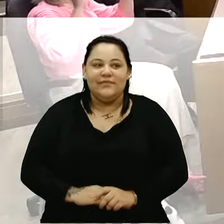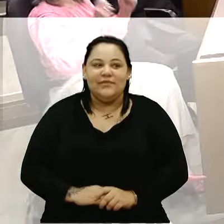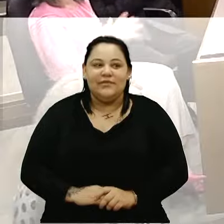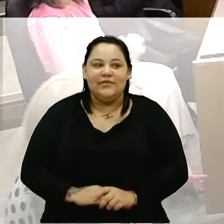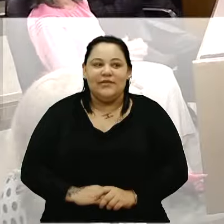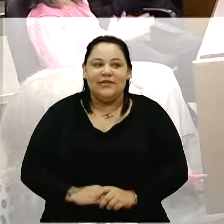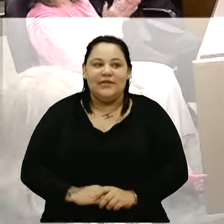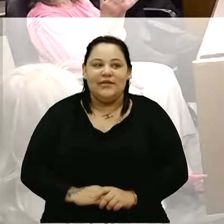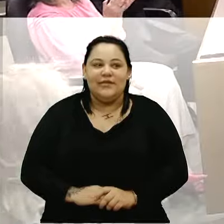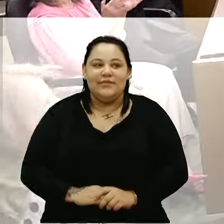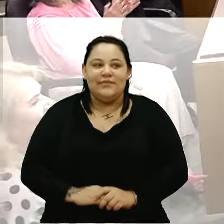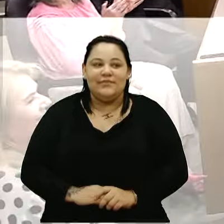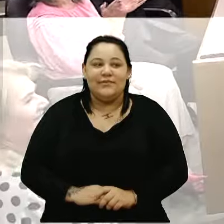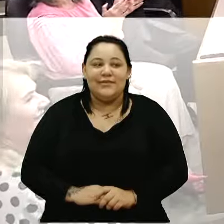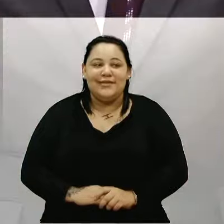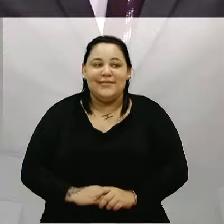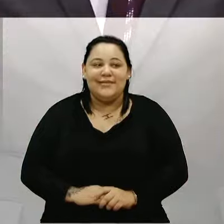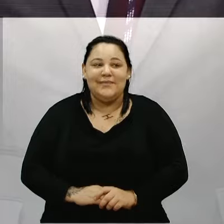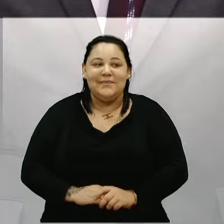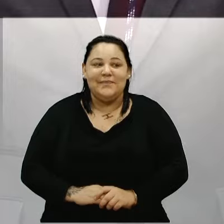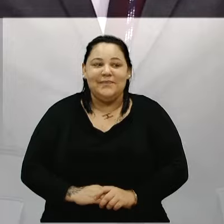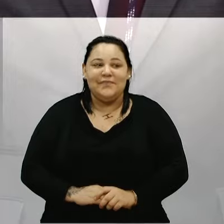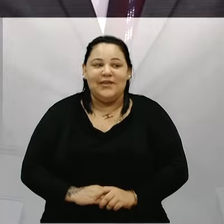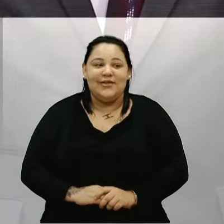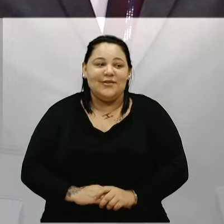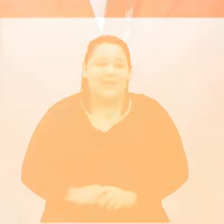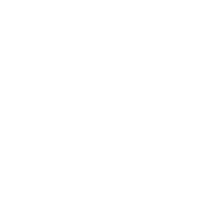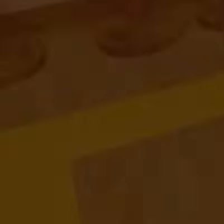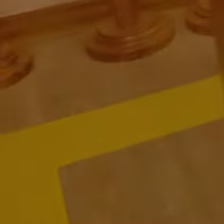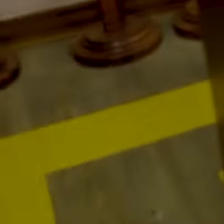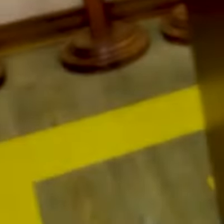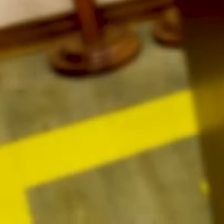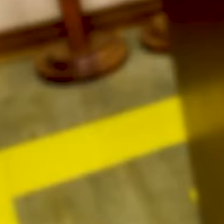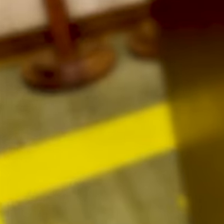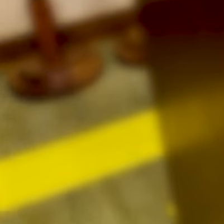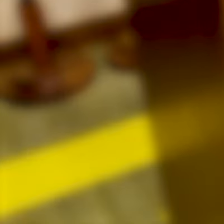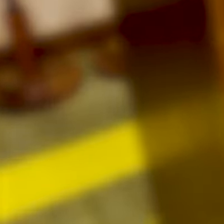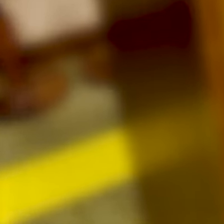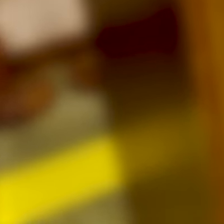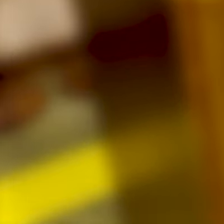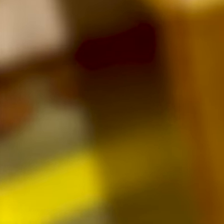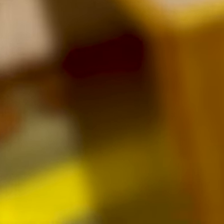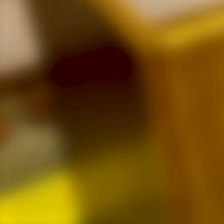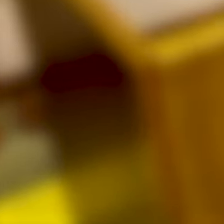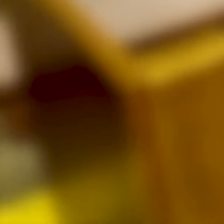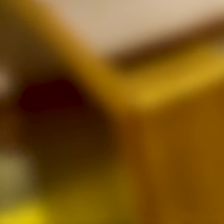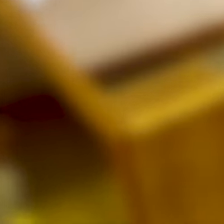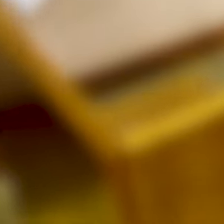está nas nossas comunidades, tem o nosso jeito, tem a nossa cara.